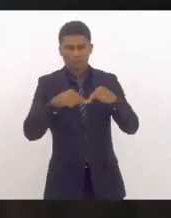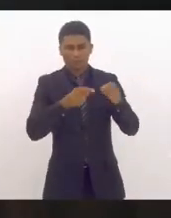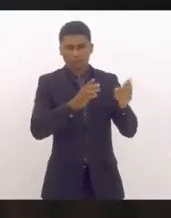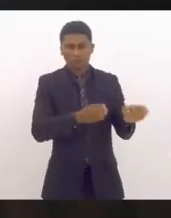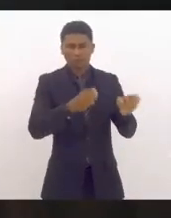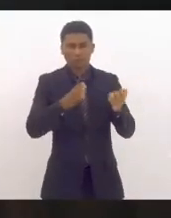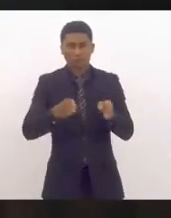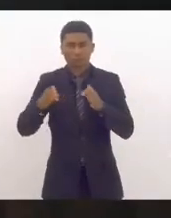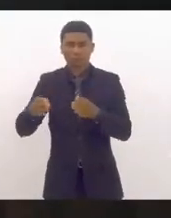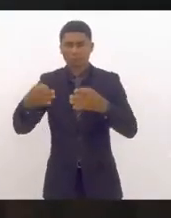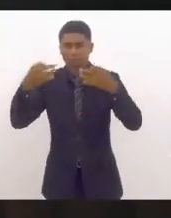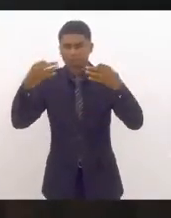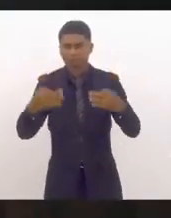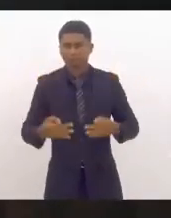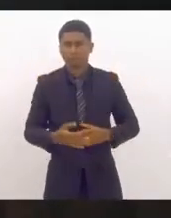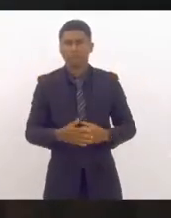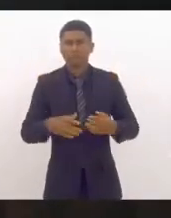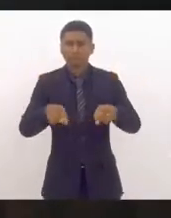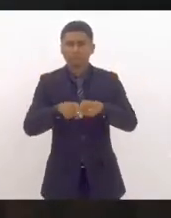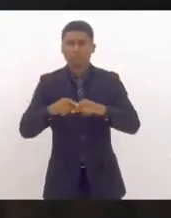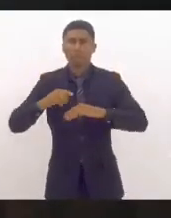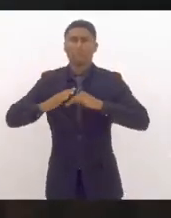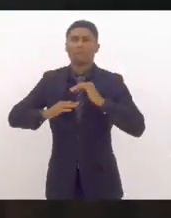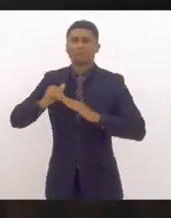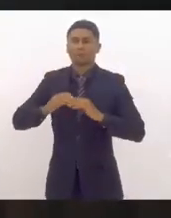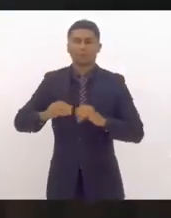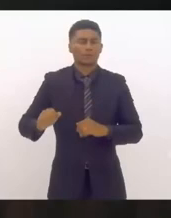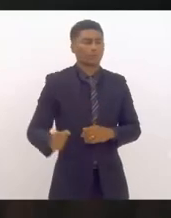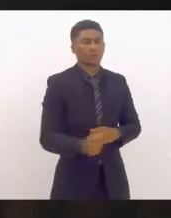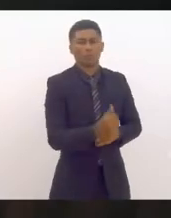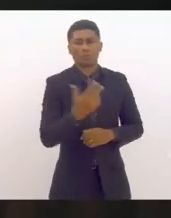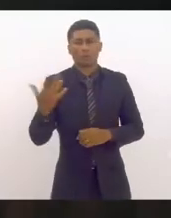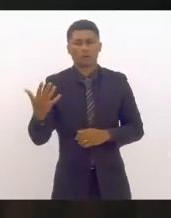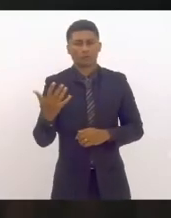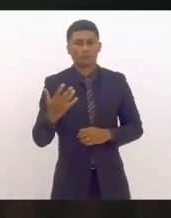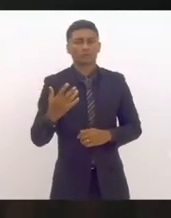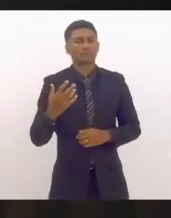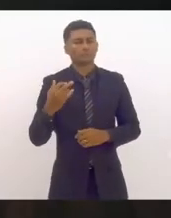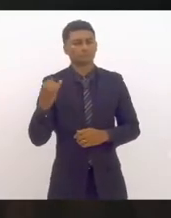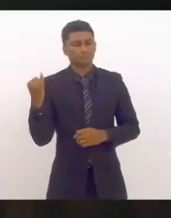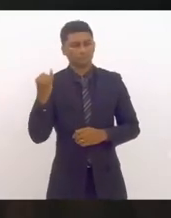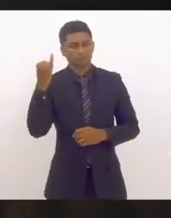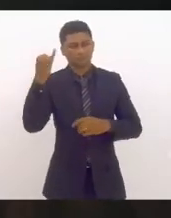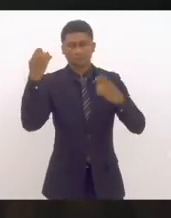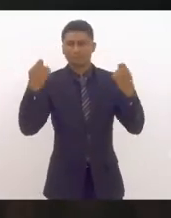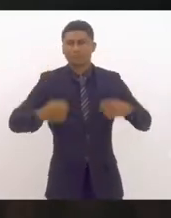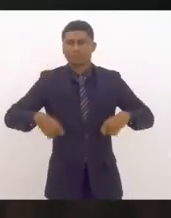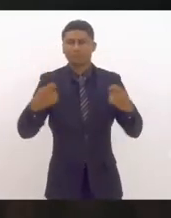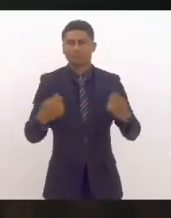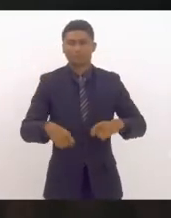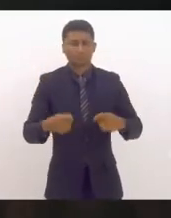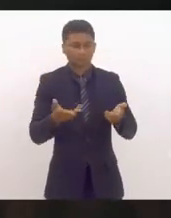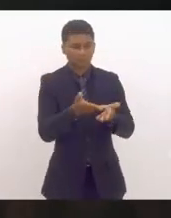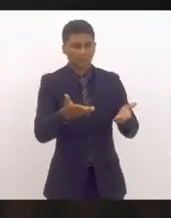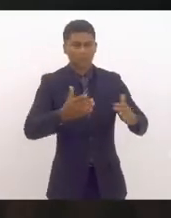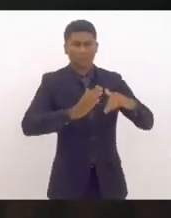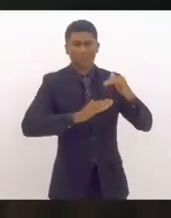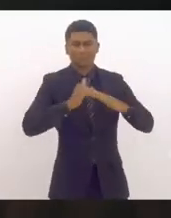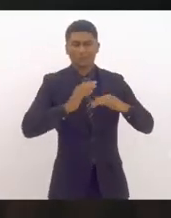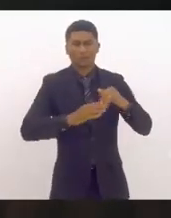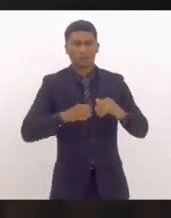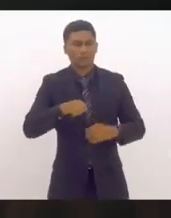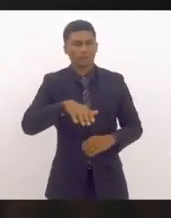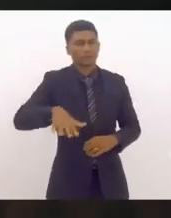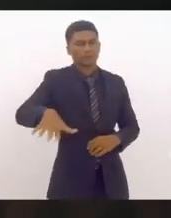espaços compatíveis com a quantidade dos profissionais, entre outras ações. Que o conjunto dos profissionais de saúde tenha